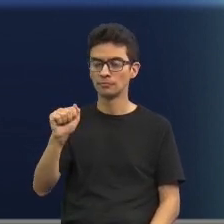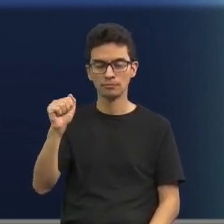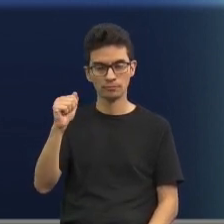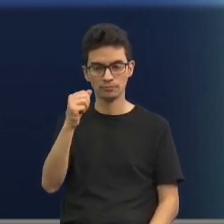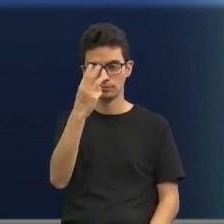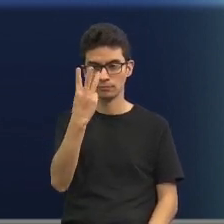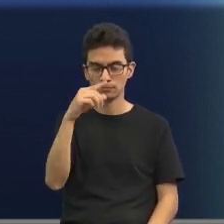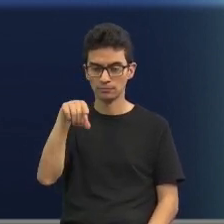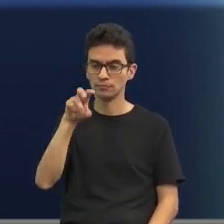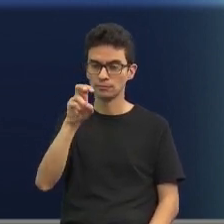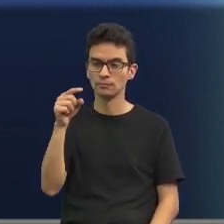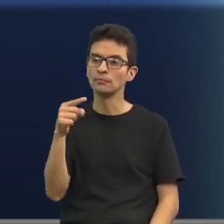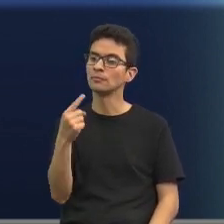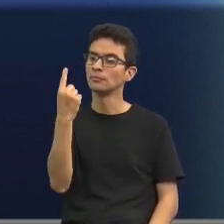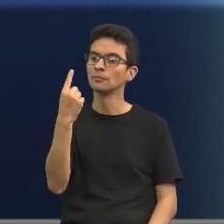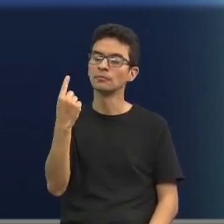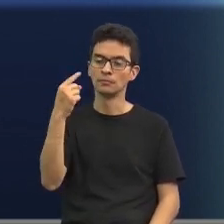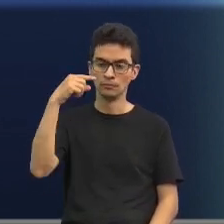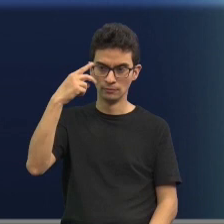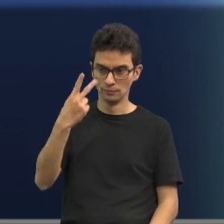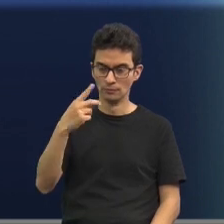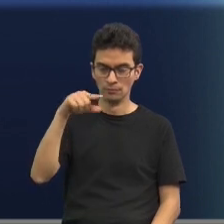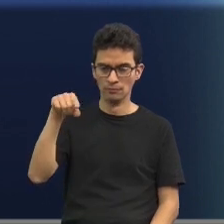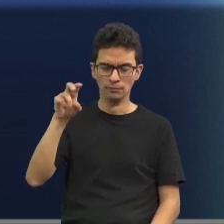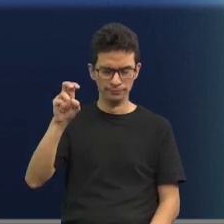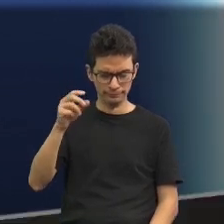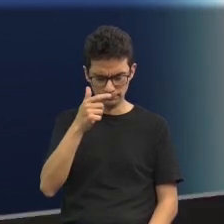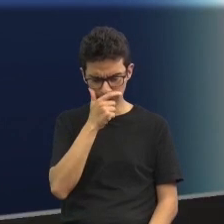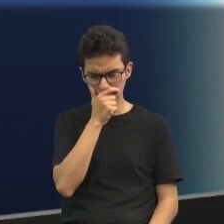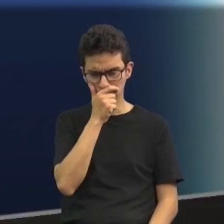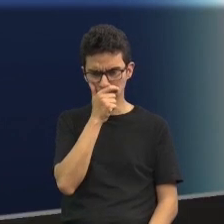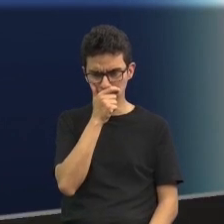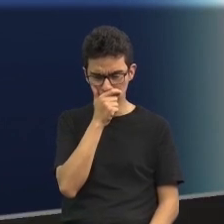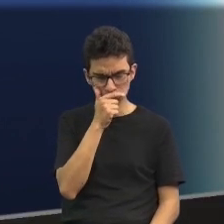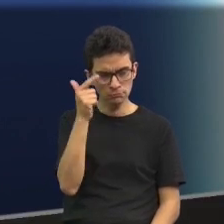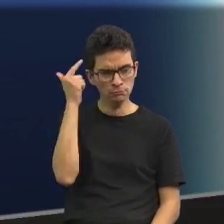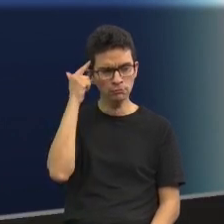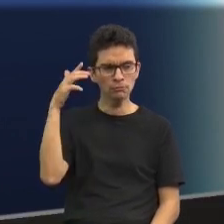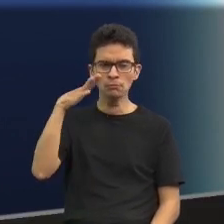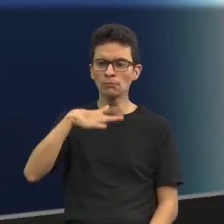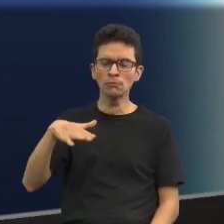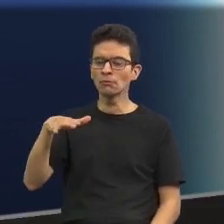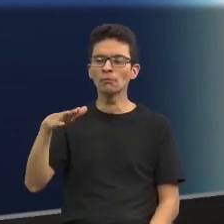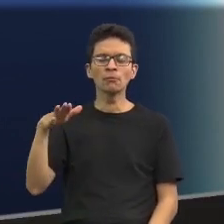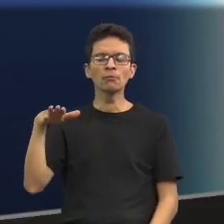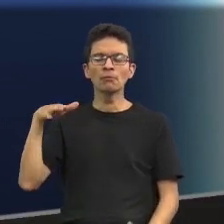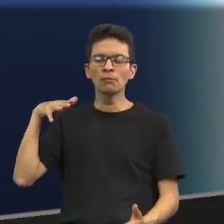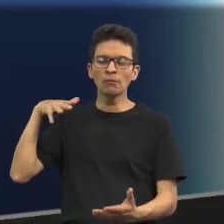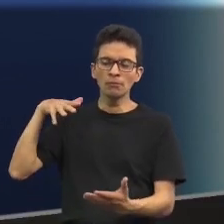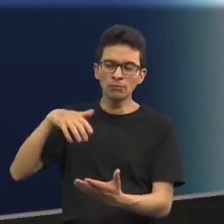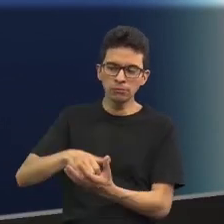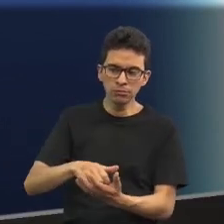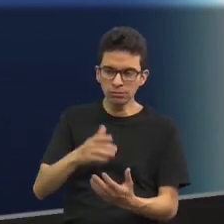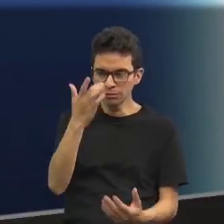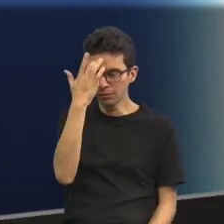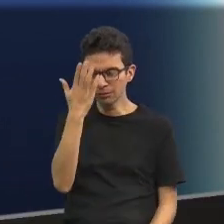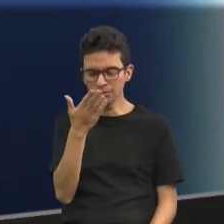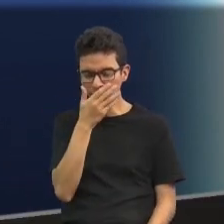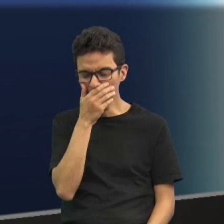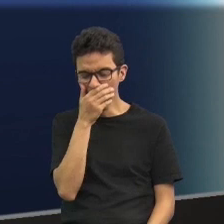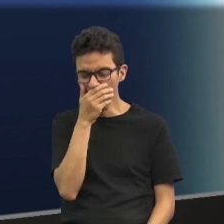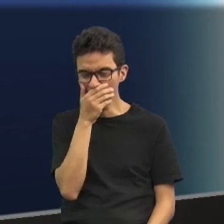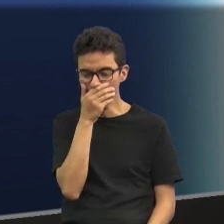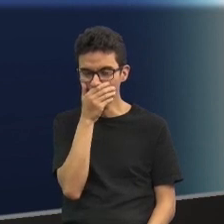- on 2,5 em relação ao ângulo de impacto é mais fácil na verdade é